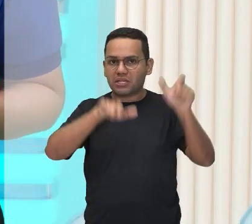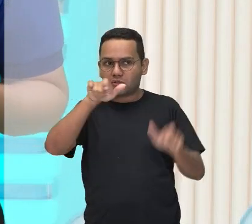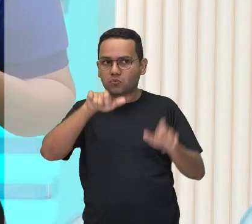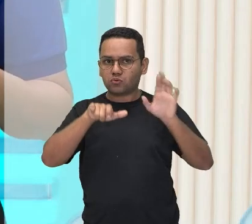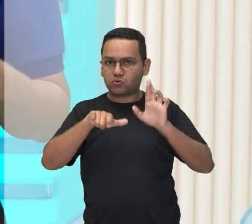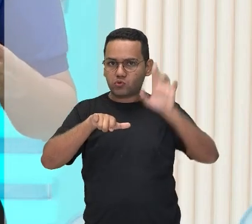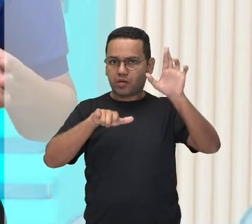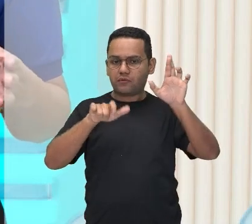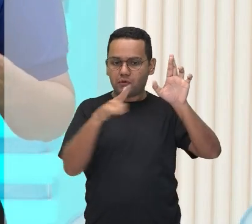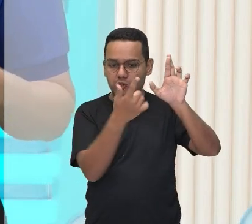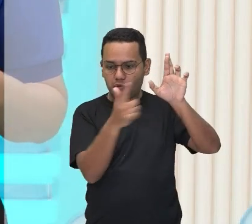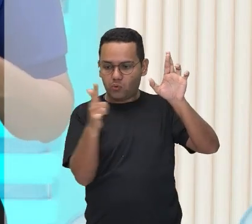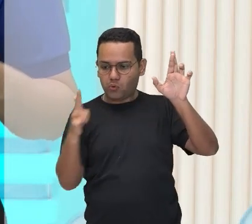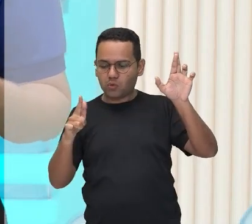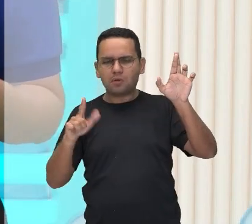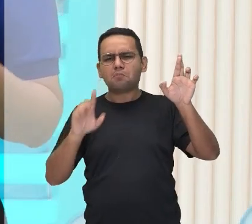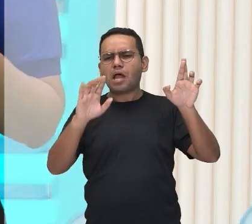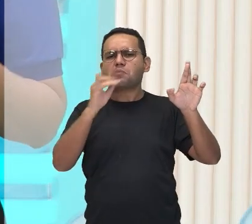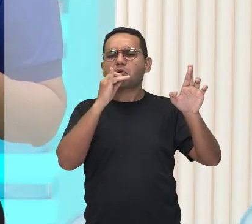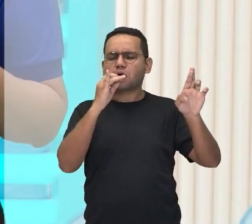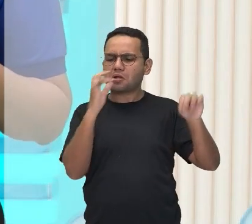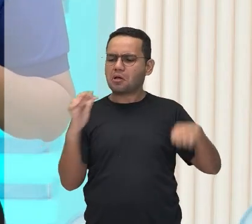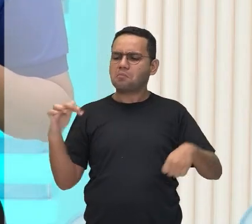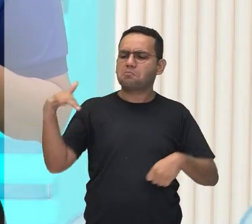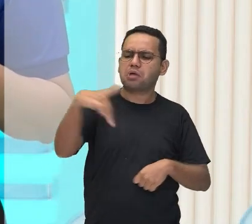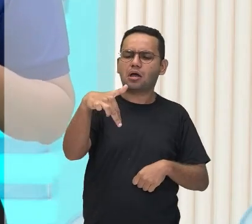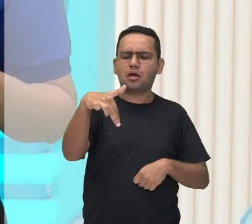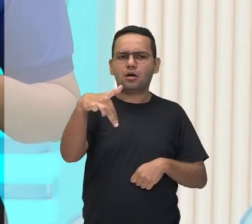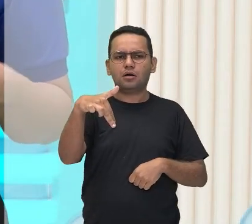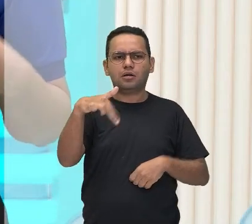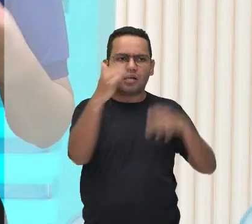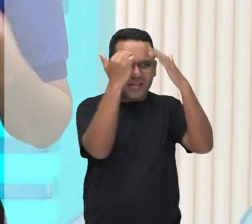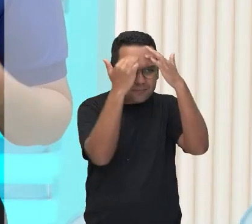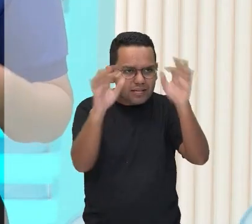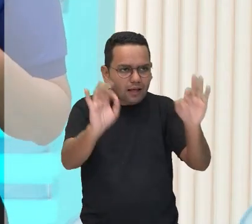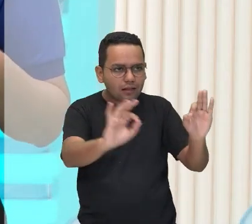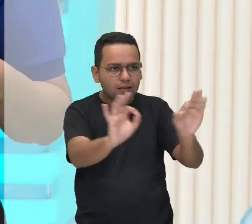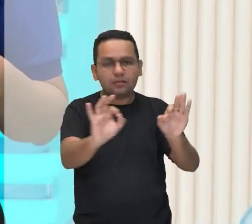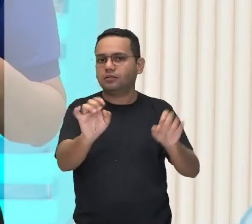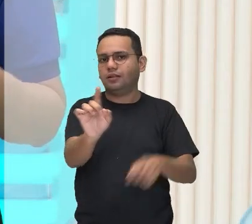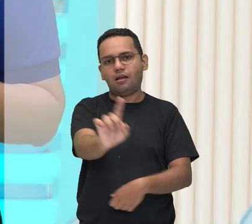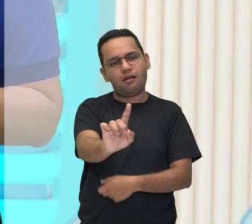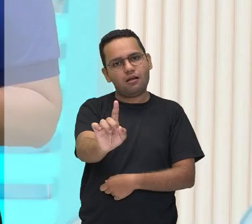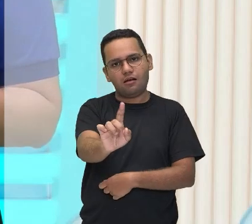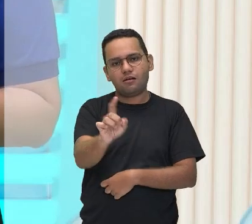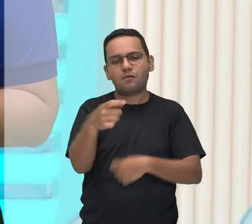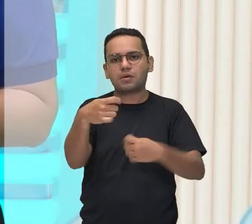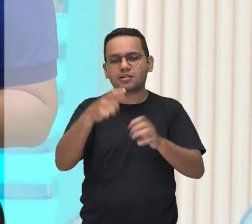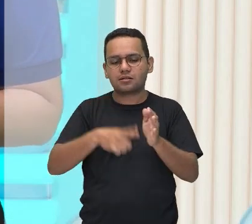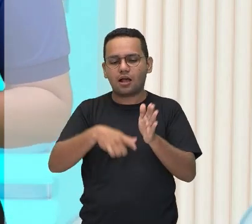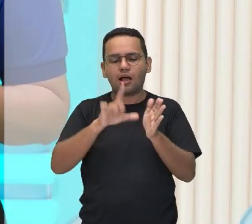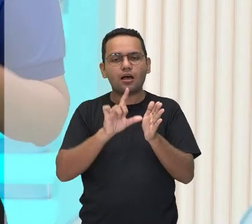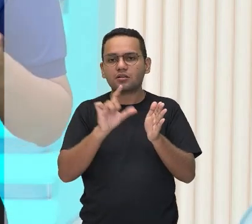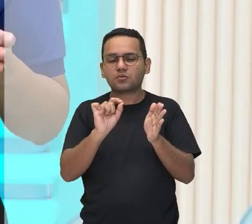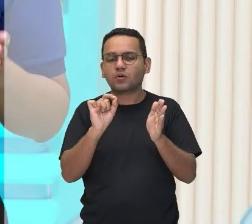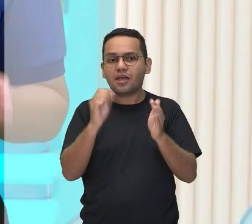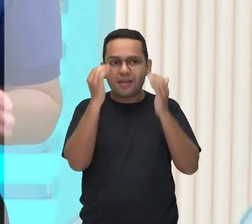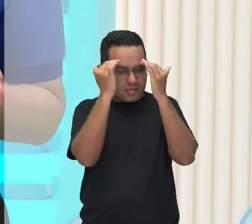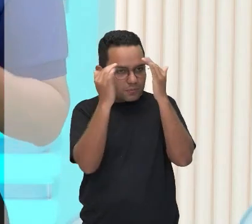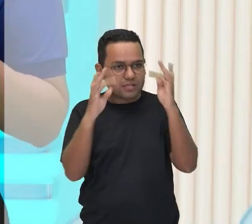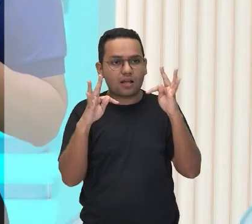é querer chegar chegando lá, mas tem todo um rito por trás de cada modalidade de luta.